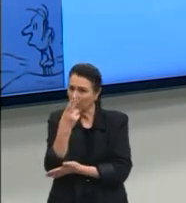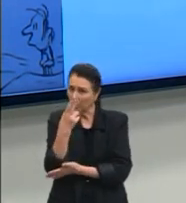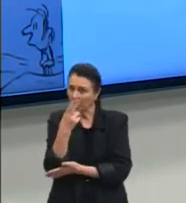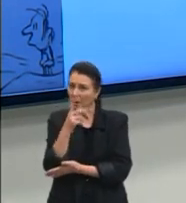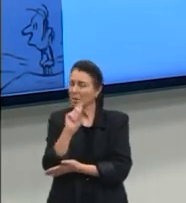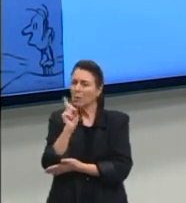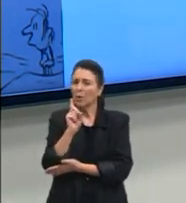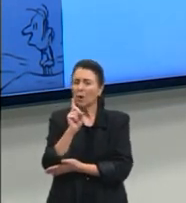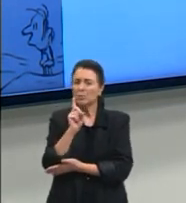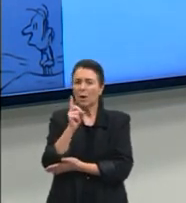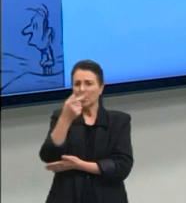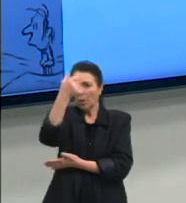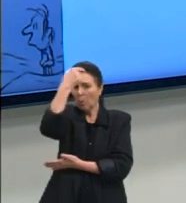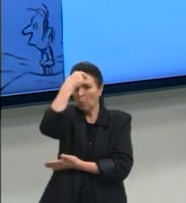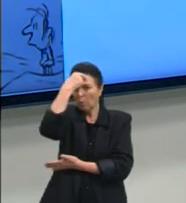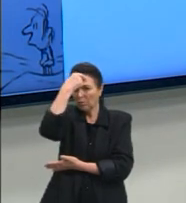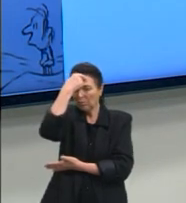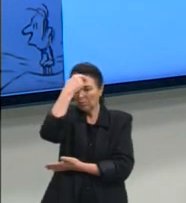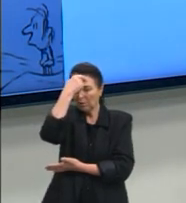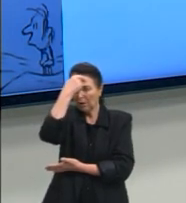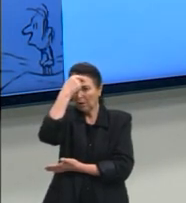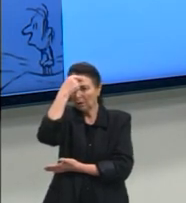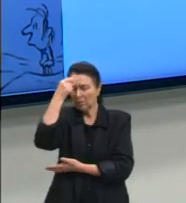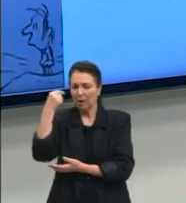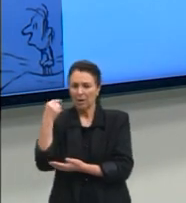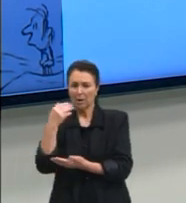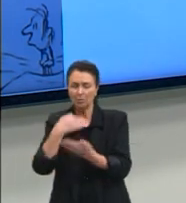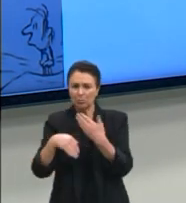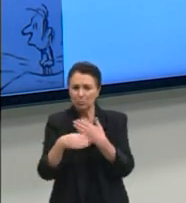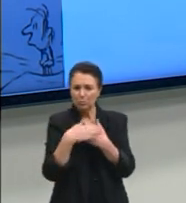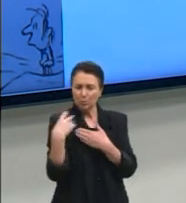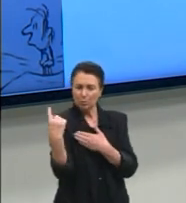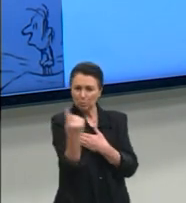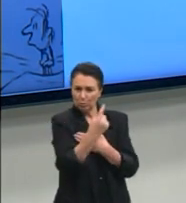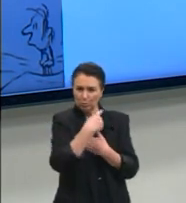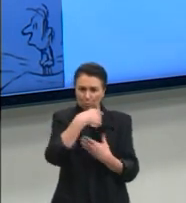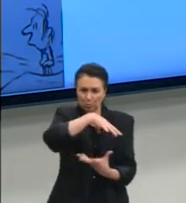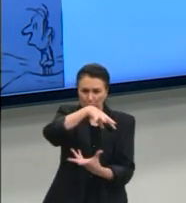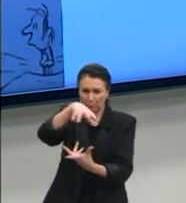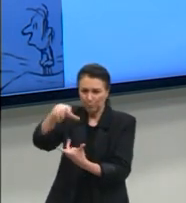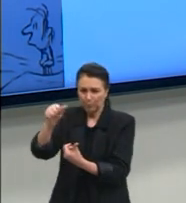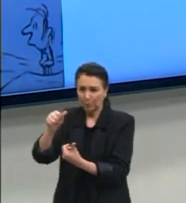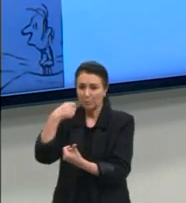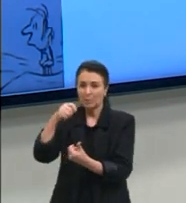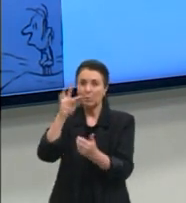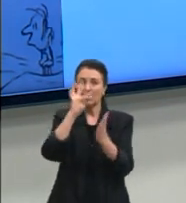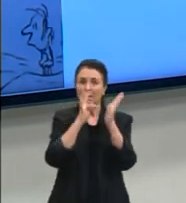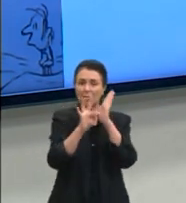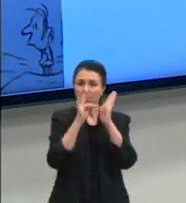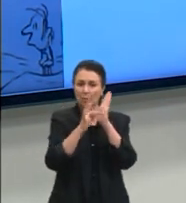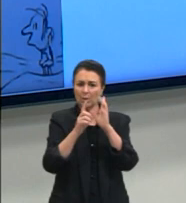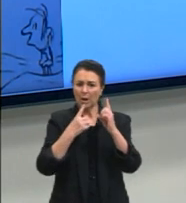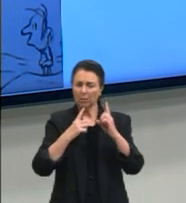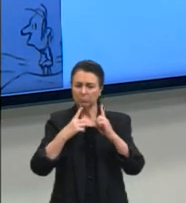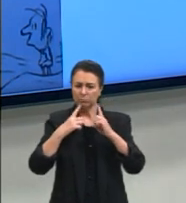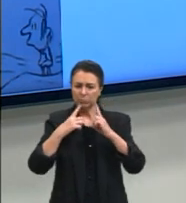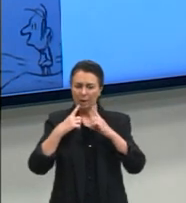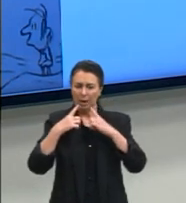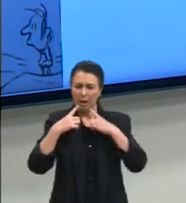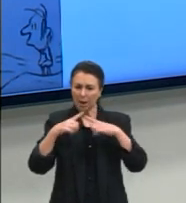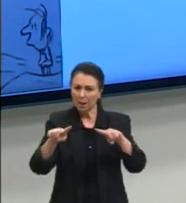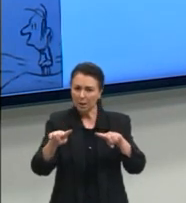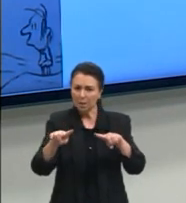apenas tem pontos negativos mas pequenas tenha temos que usar a teoria crítica né existem pontos positivos e pontos